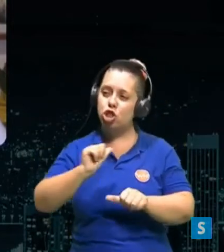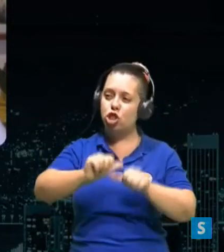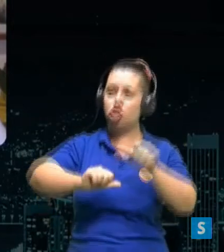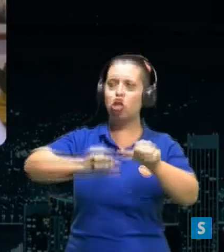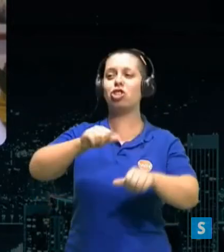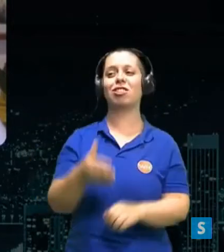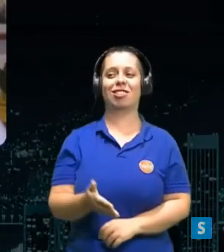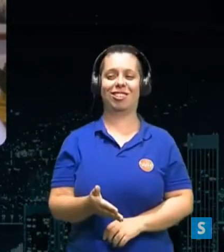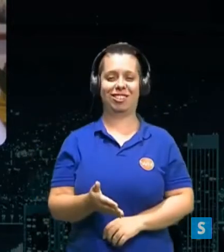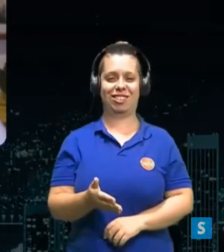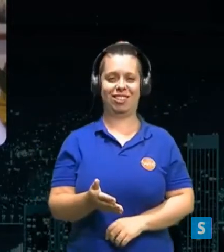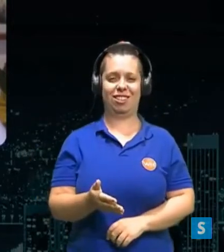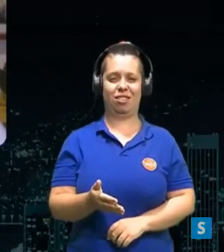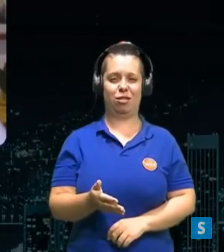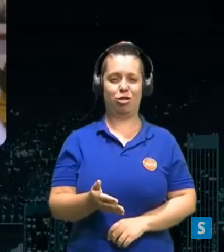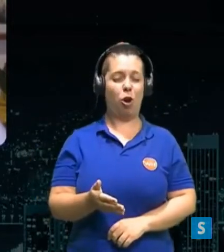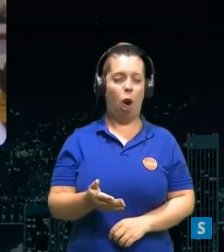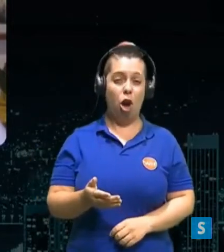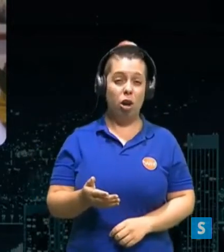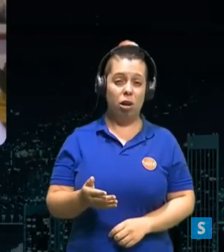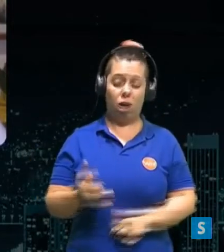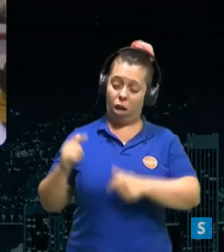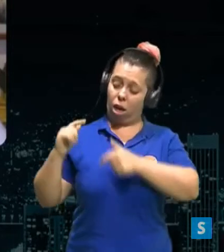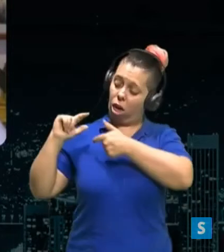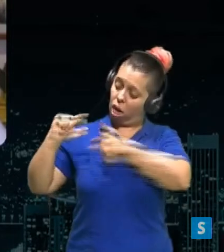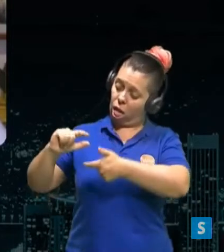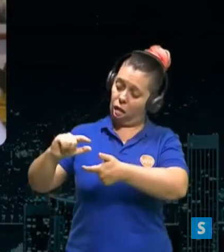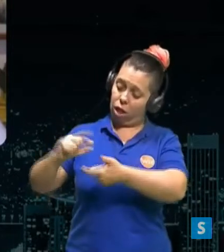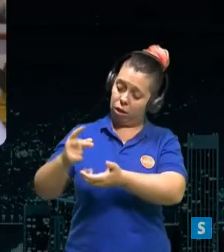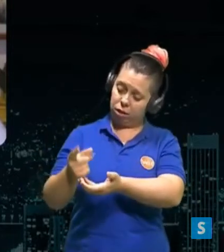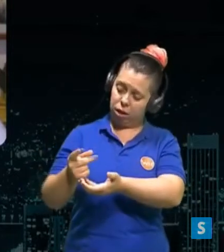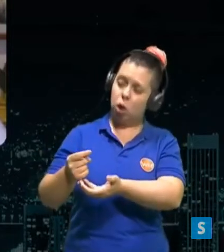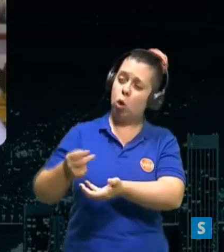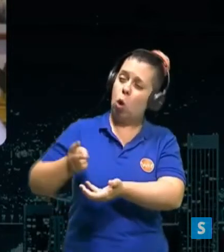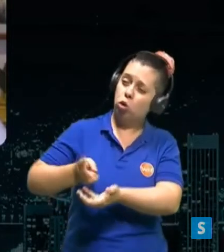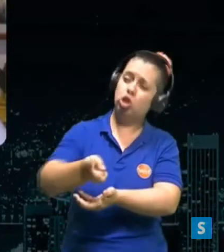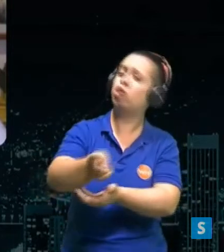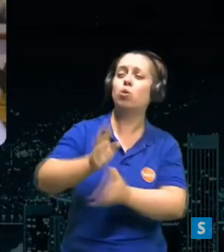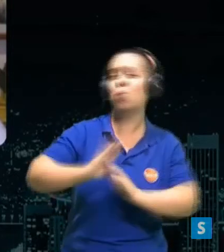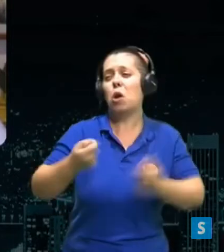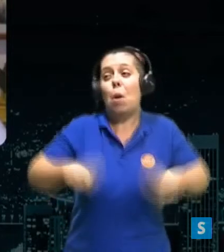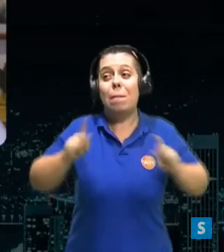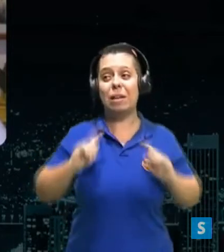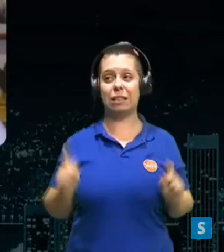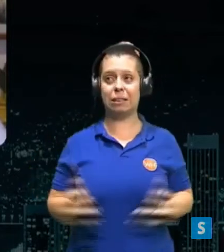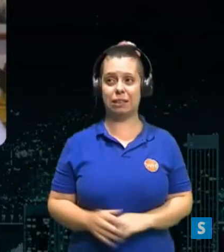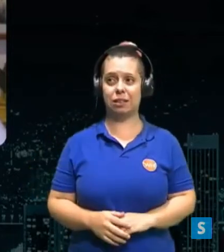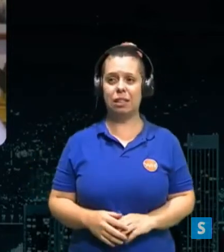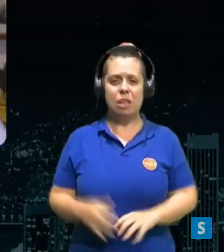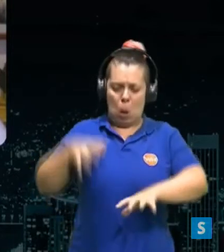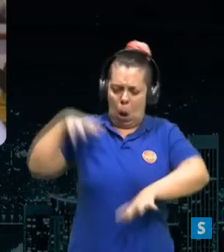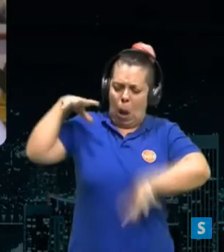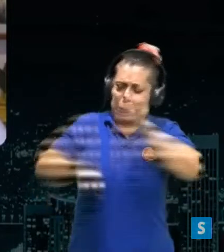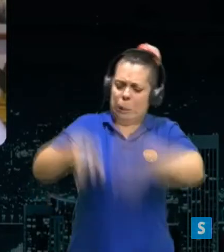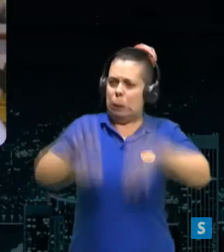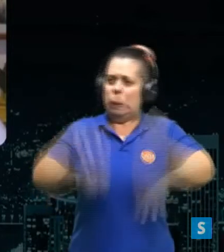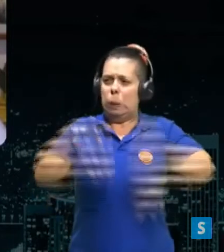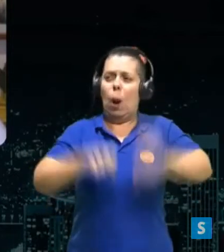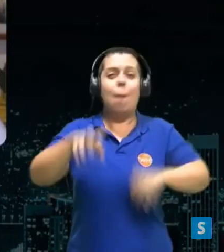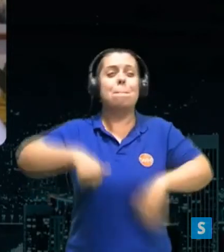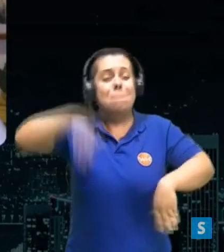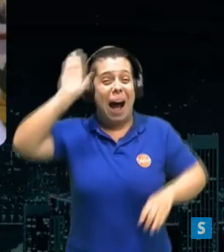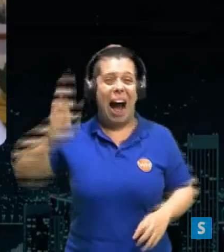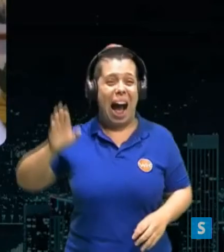foi eu diria o seguinte a gente não tem que aumentar o nível de selvageria para